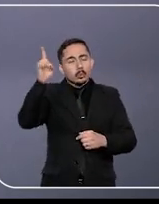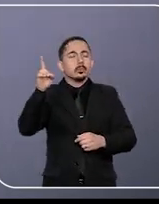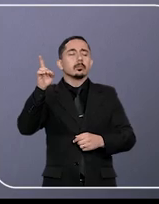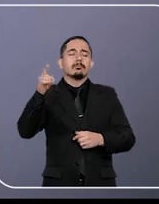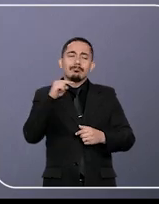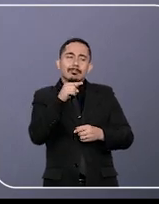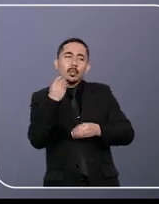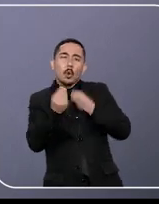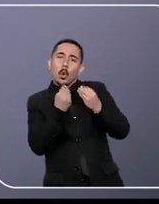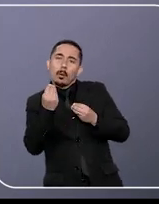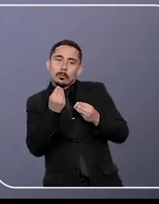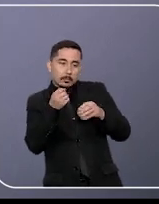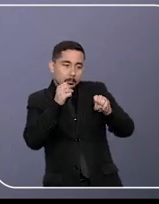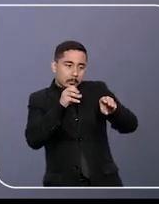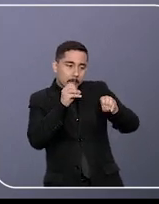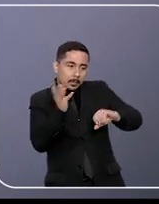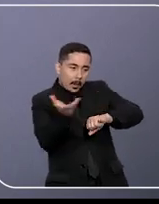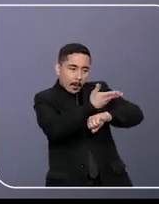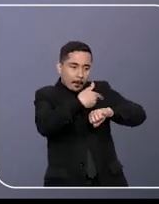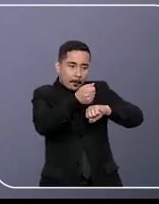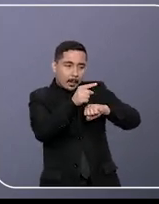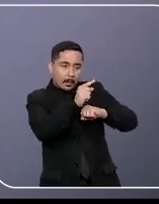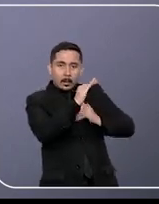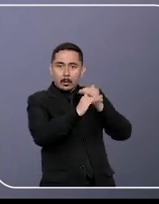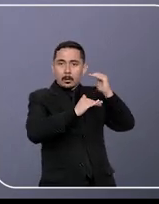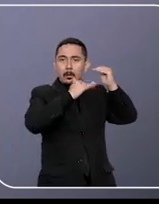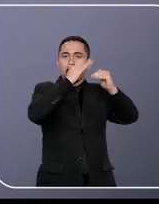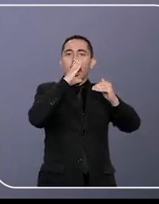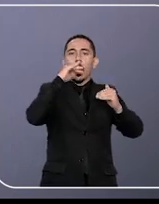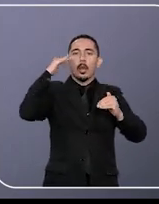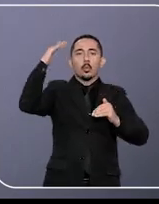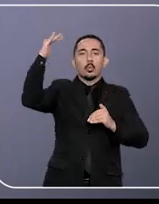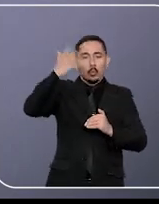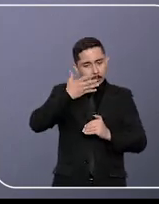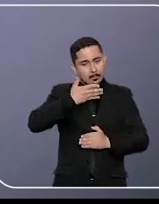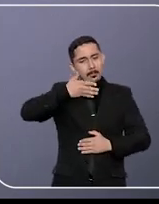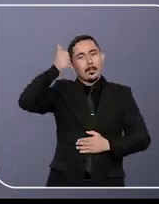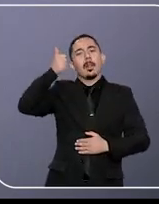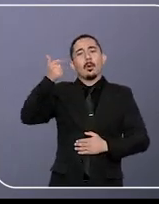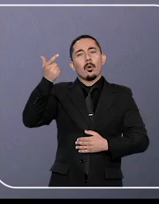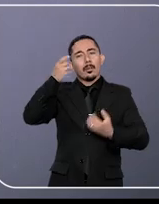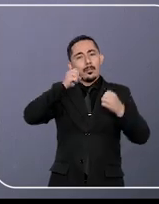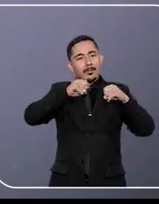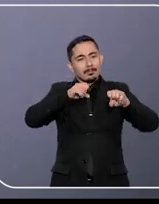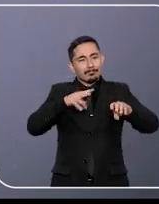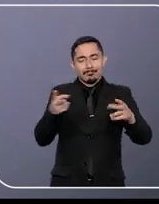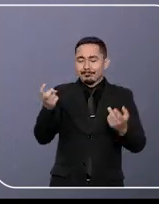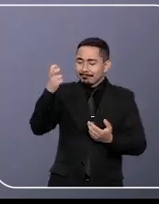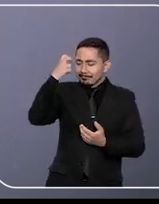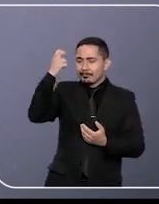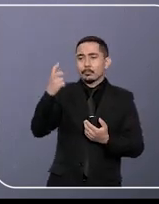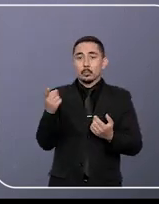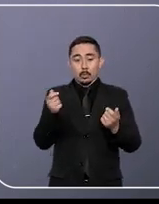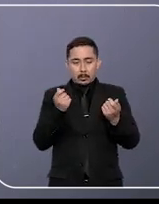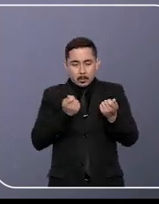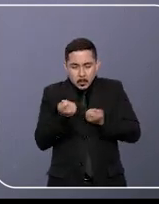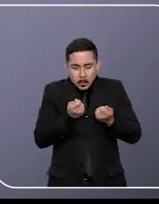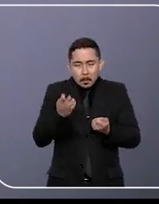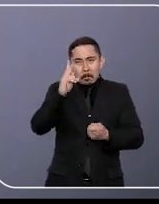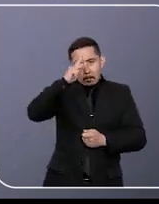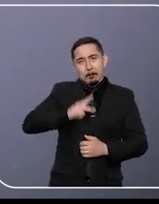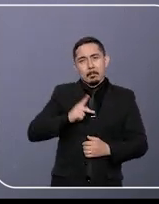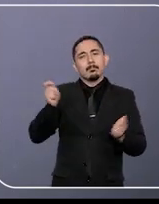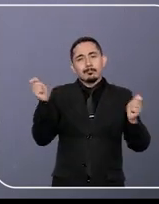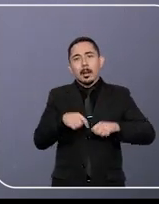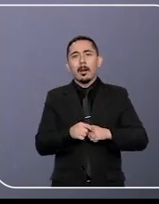na rotina, de ensinar habilidades que vão tornar essa criança um adulto melhor, um adulto com educação emocional, um adulto com autocontrole.